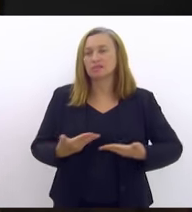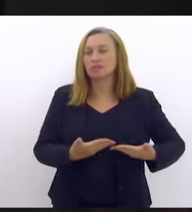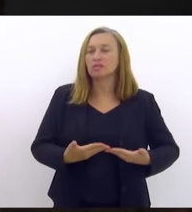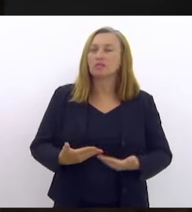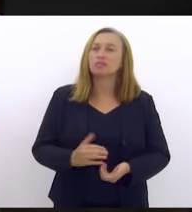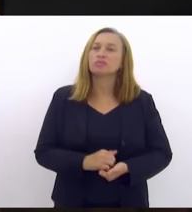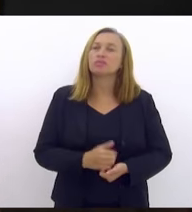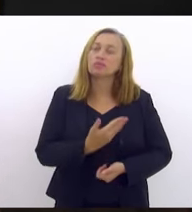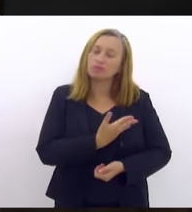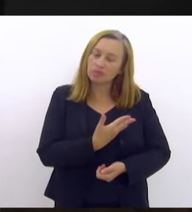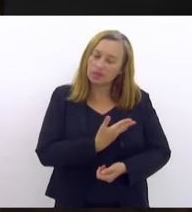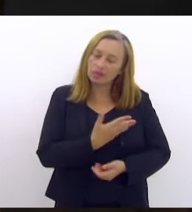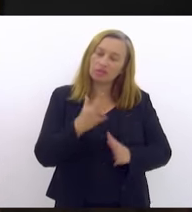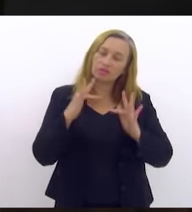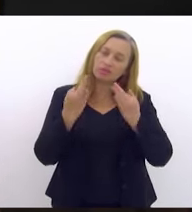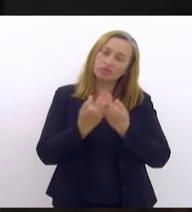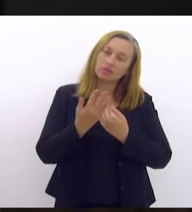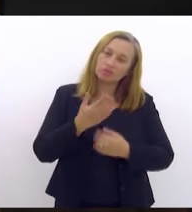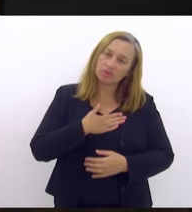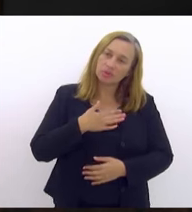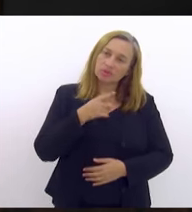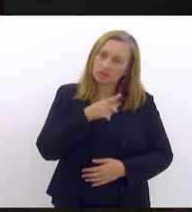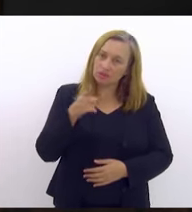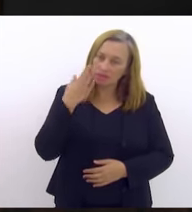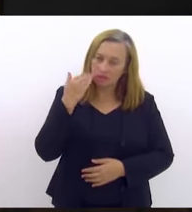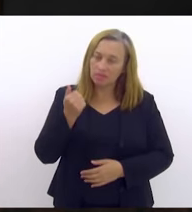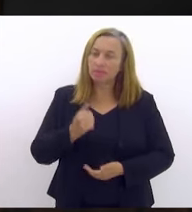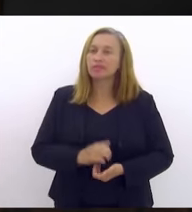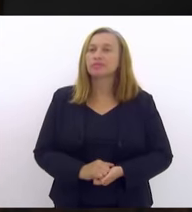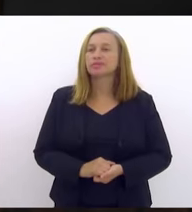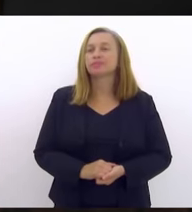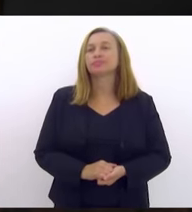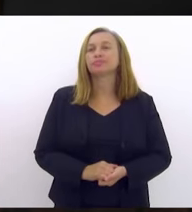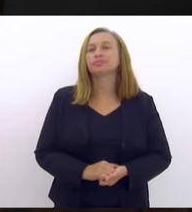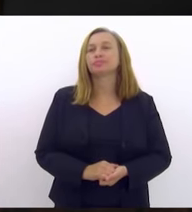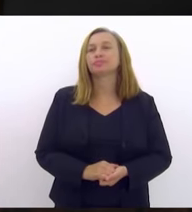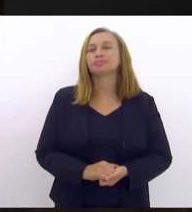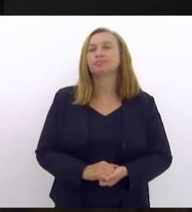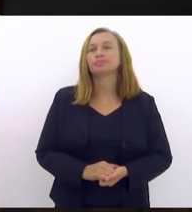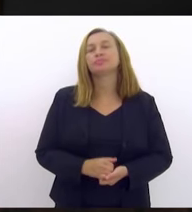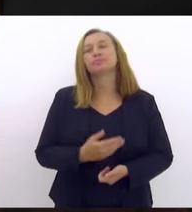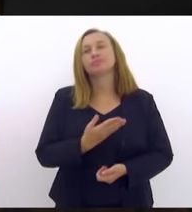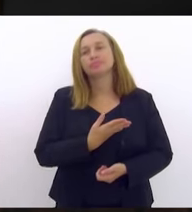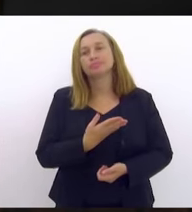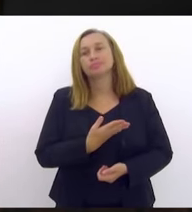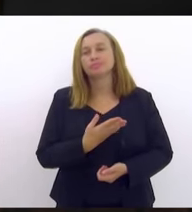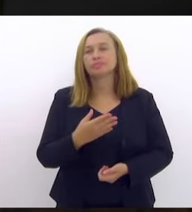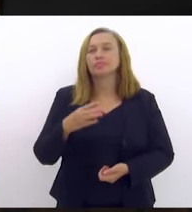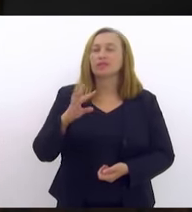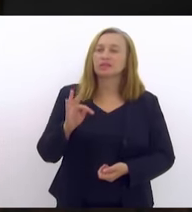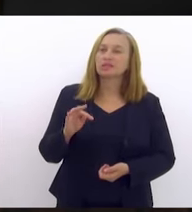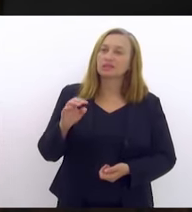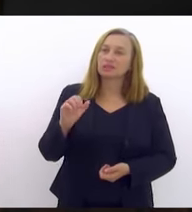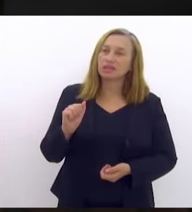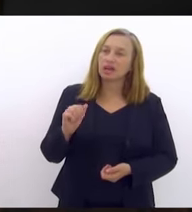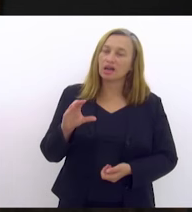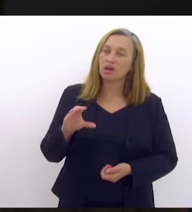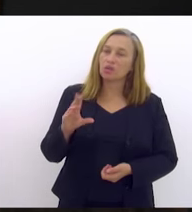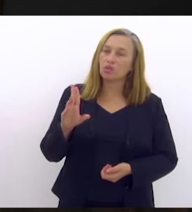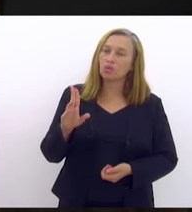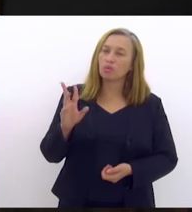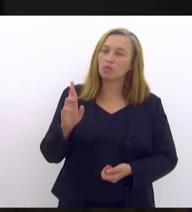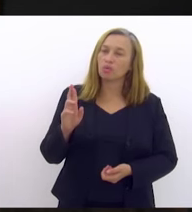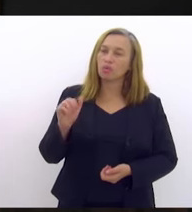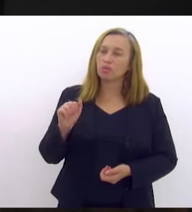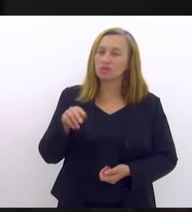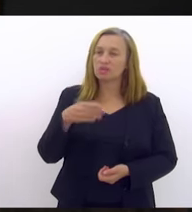companheiro, um amigo da minha família, todos sabem disso, um amigo de Itacuruçá, uma pessoa, um comerciante também muito honrado